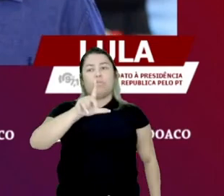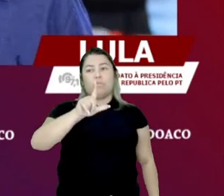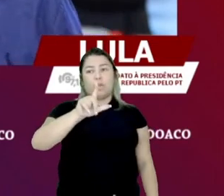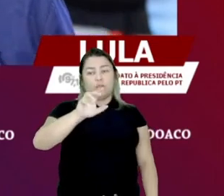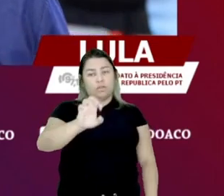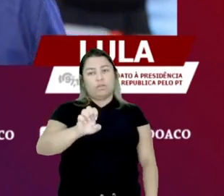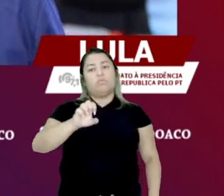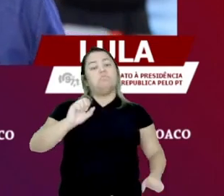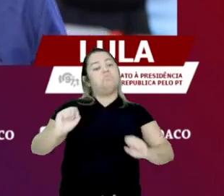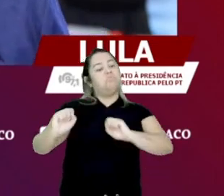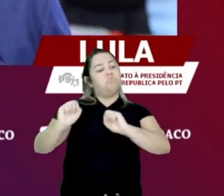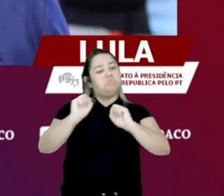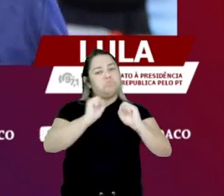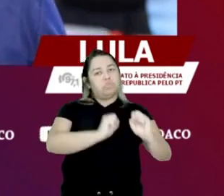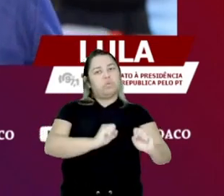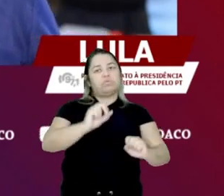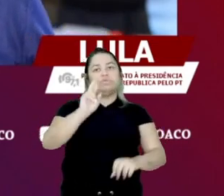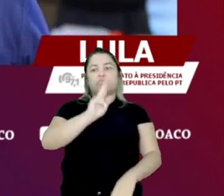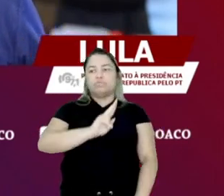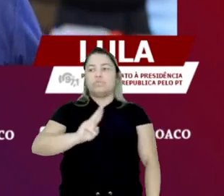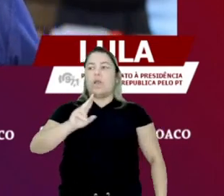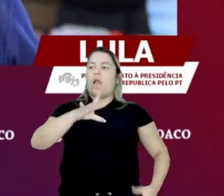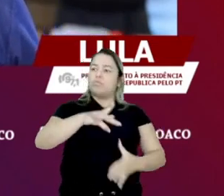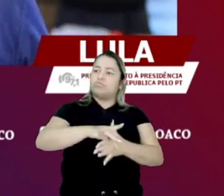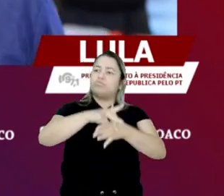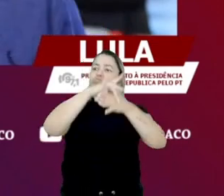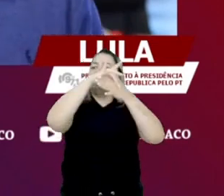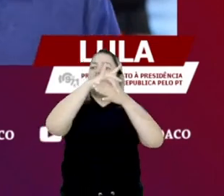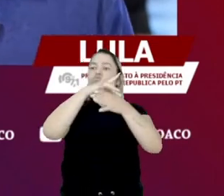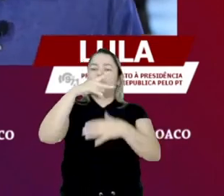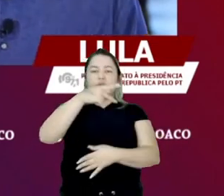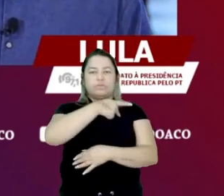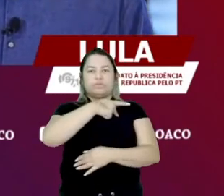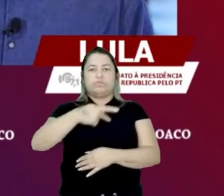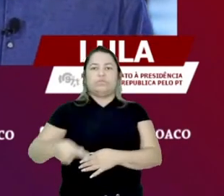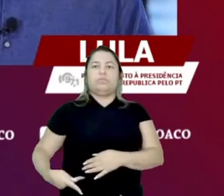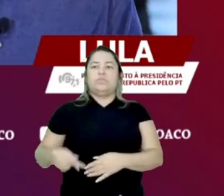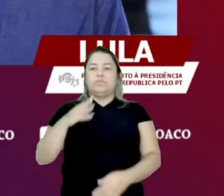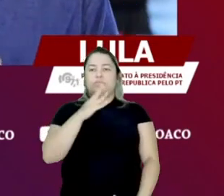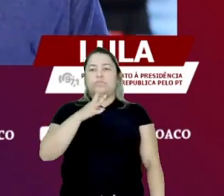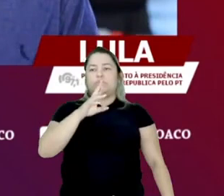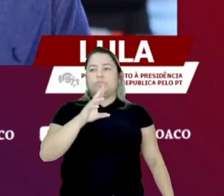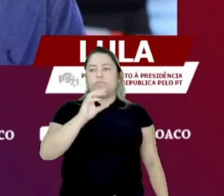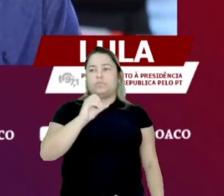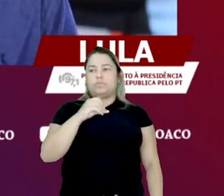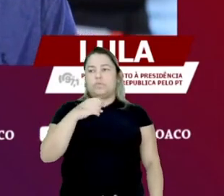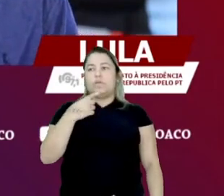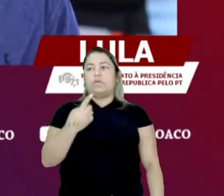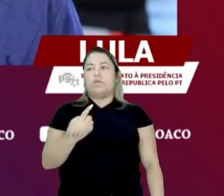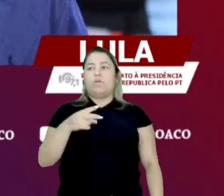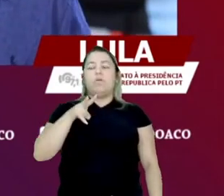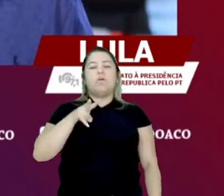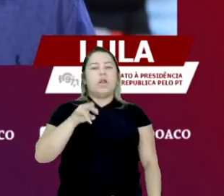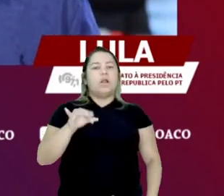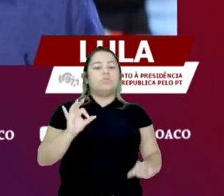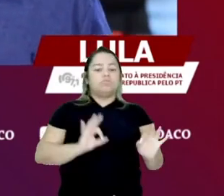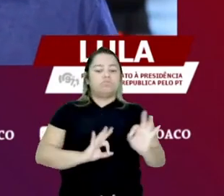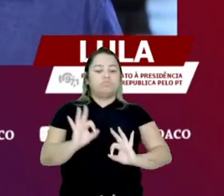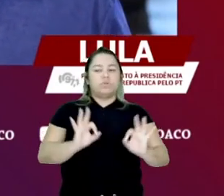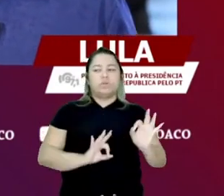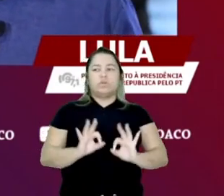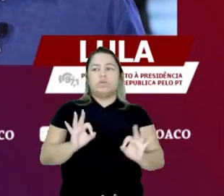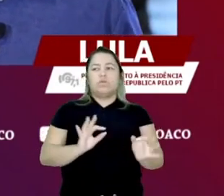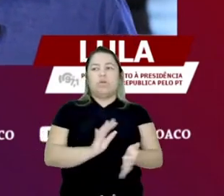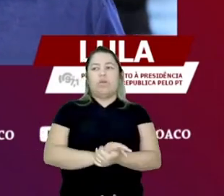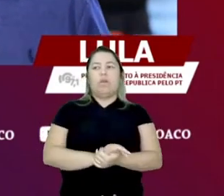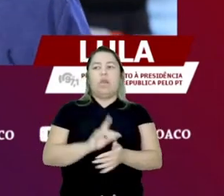Quem tá perguntando, é o Gustavo ou o Jefferson? É o Gustavo. É o Gustavo Pimentel, viu, Lula? Ô Gustavo, obrigado pela pergunta, querido. Obrigado pela